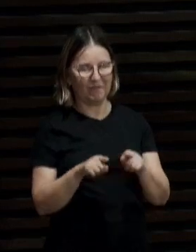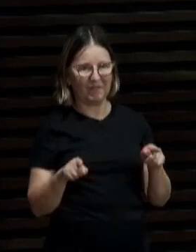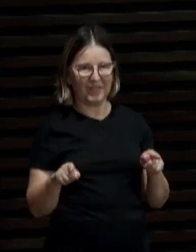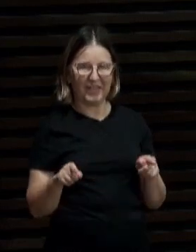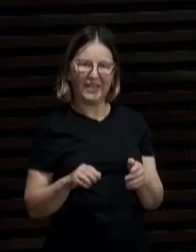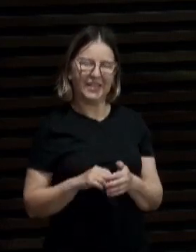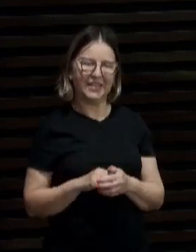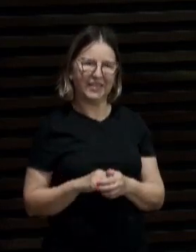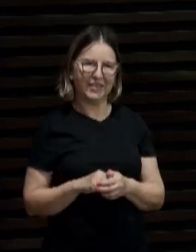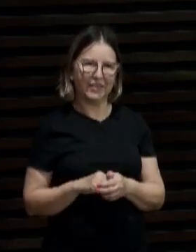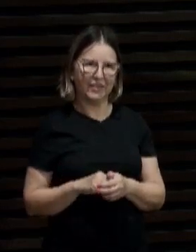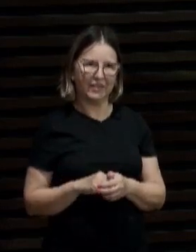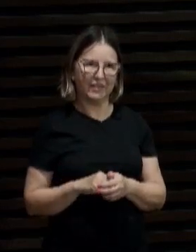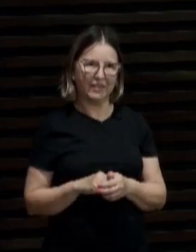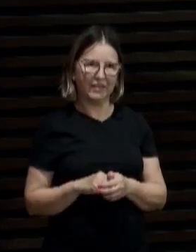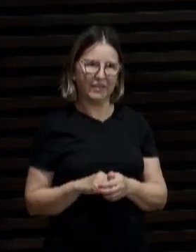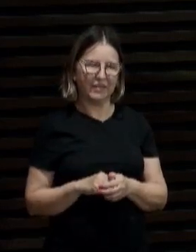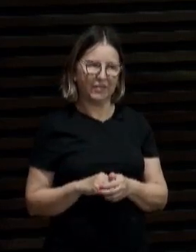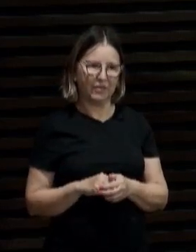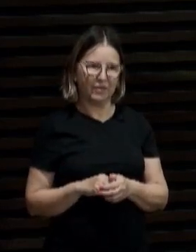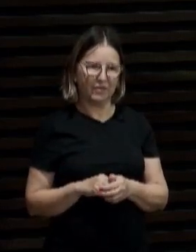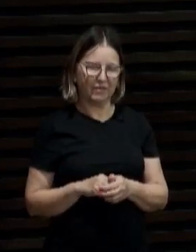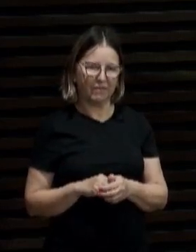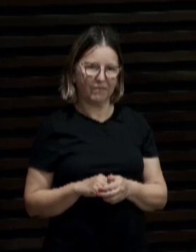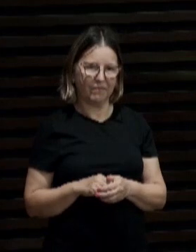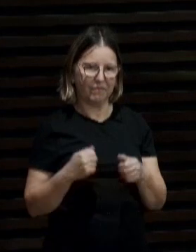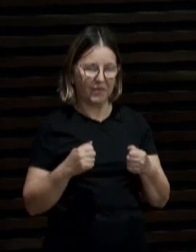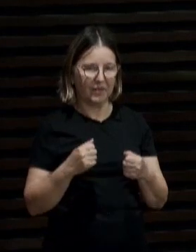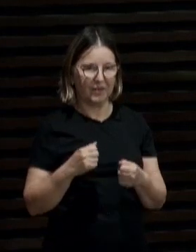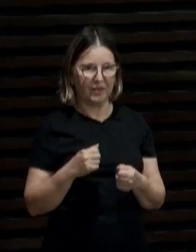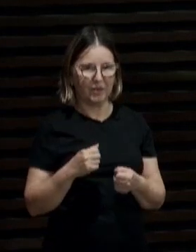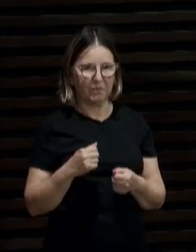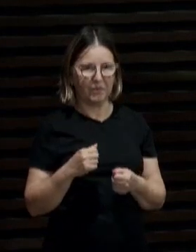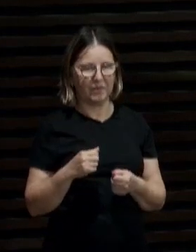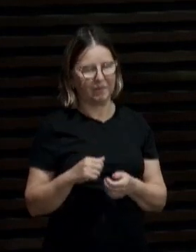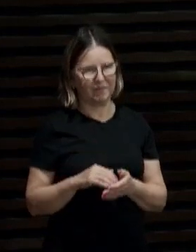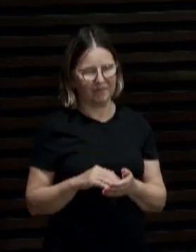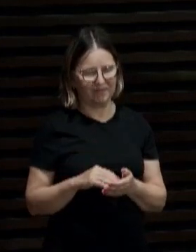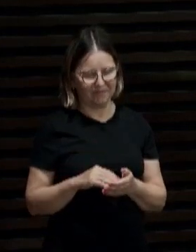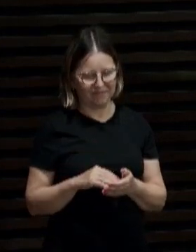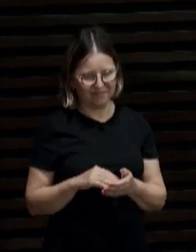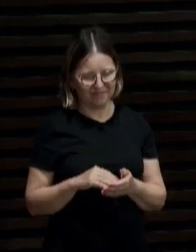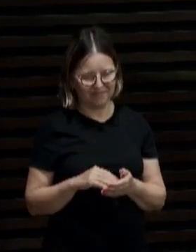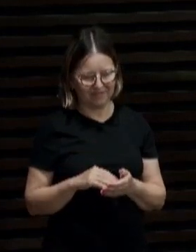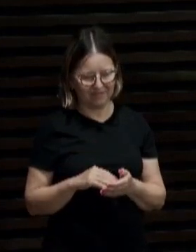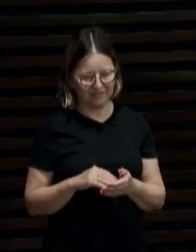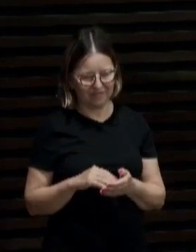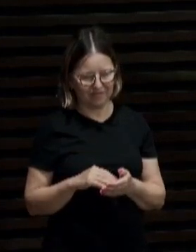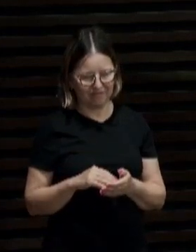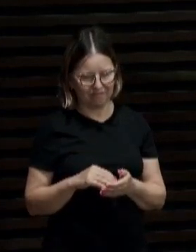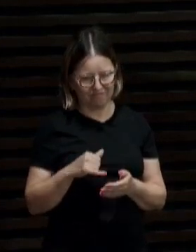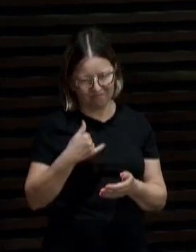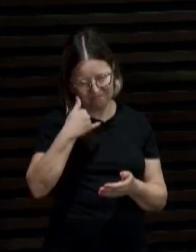existem coisas que não vai ter explicação, né? Existem o seu ambiente para você debater coisas que são